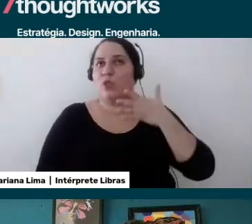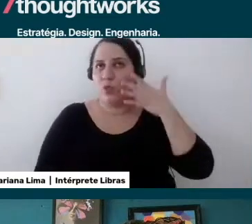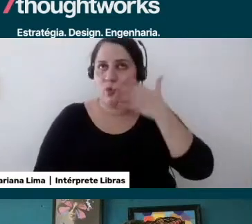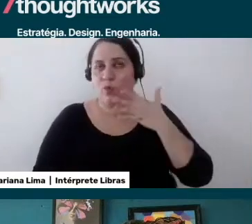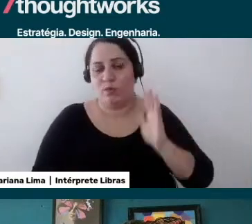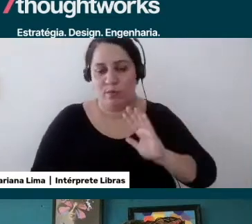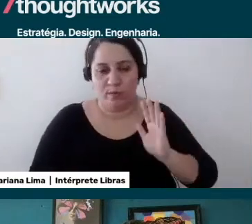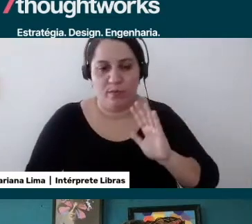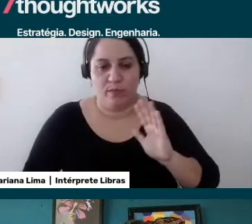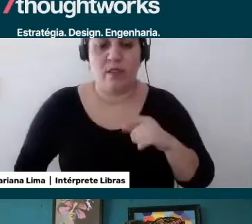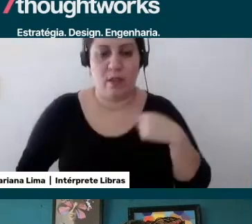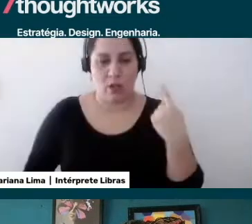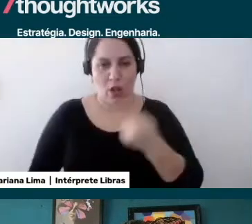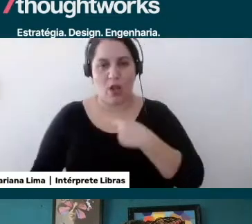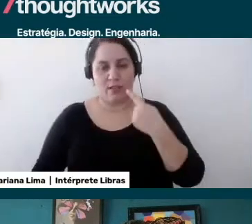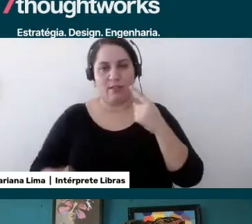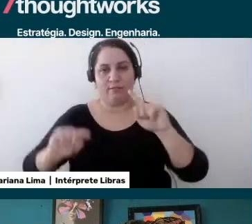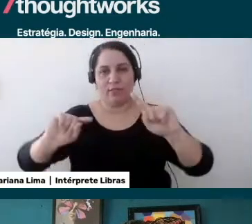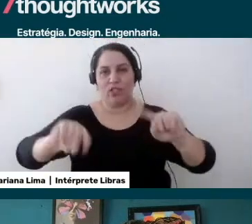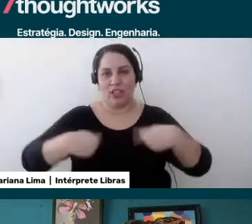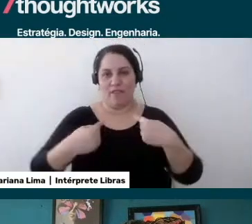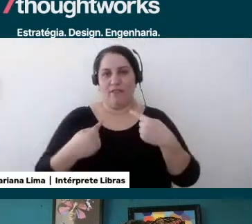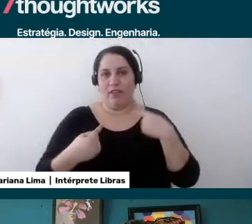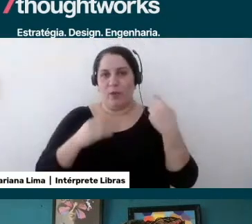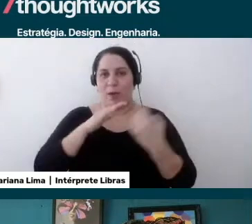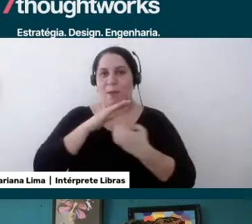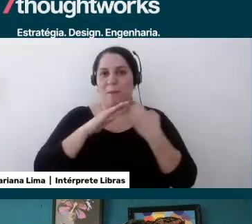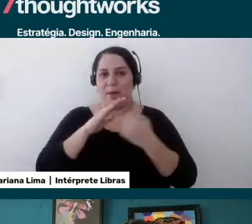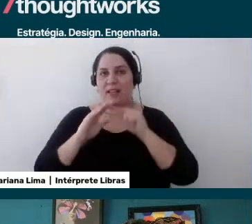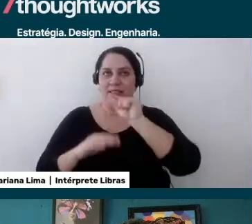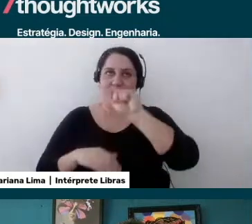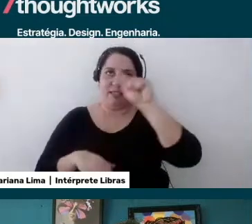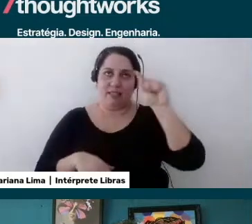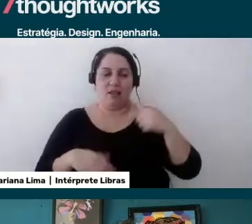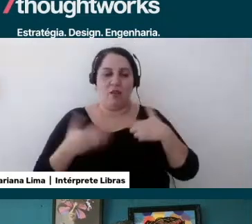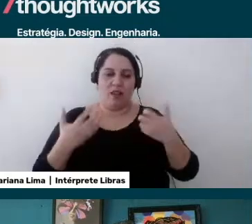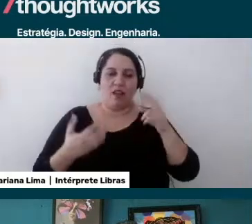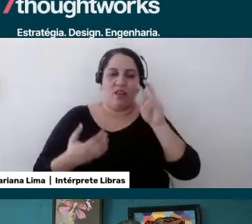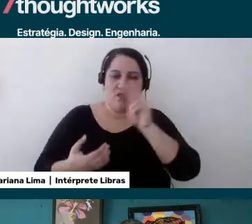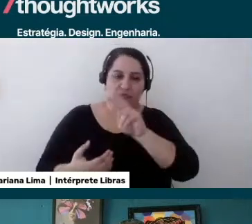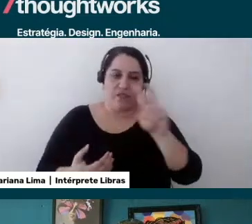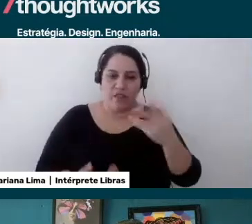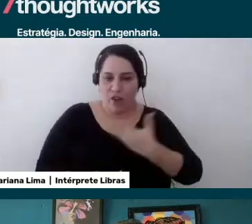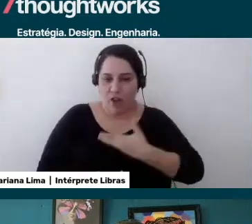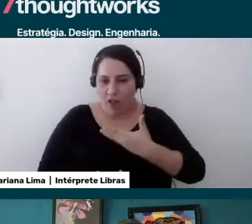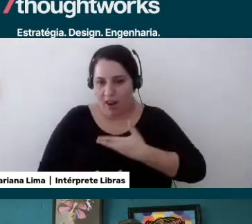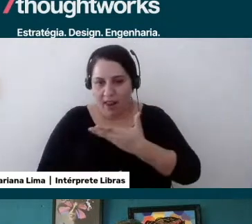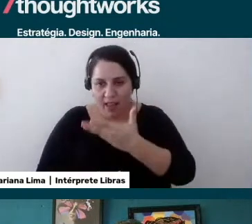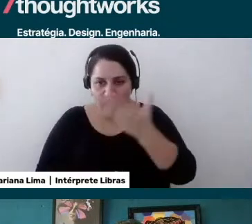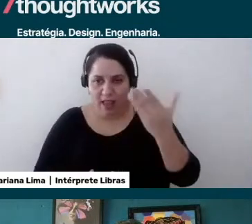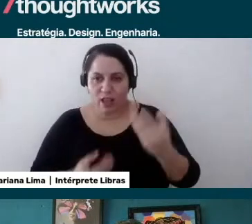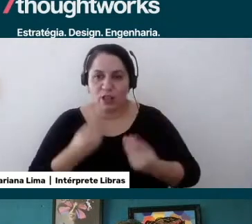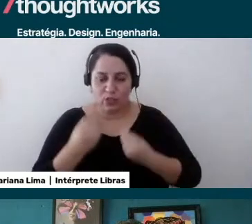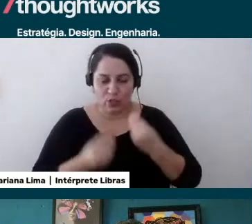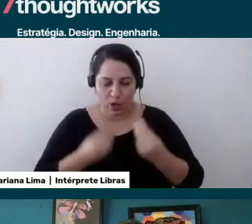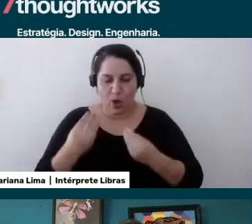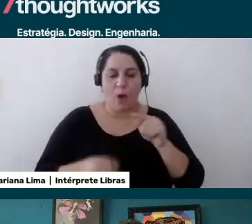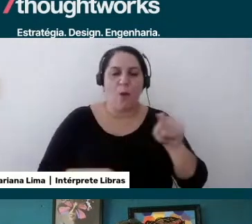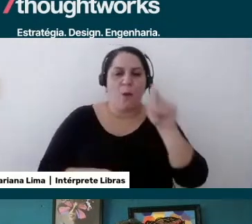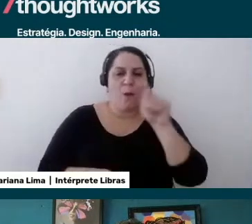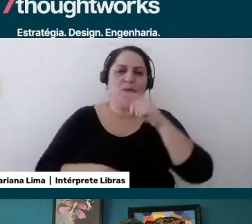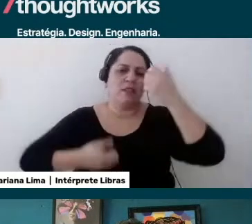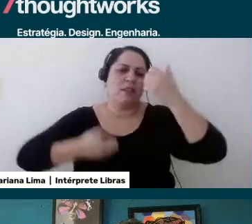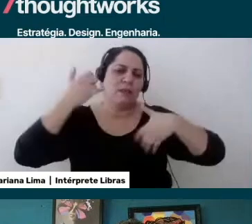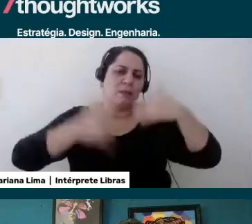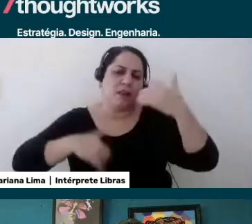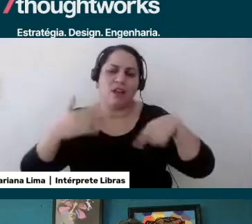desafio no universo corporativo, e a gente depois quero muito ouvir os colegas aqui de como tem sido, mas